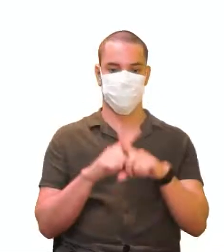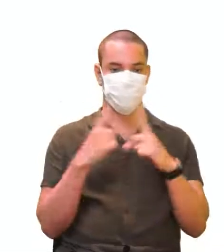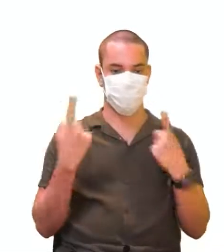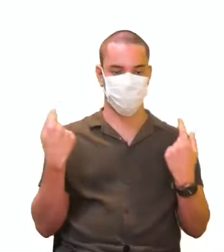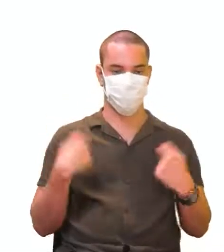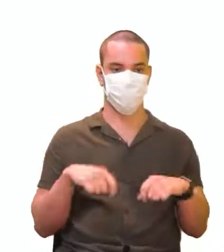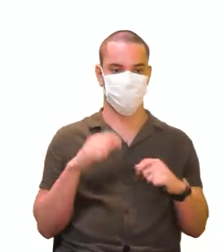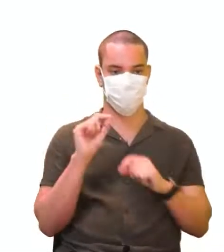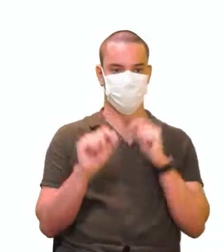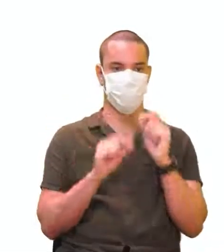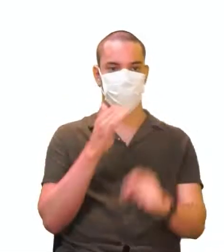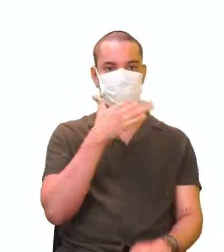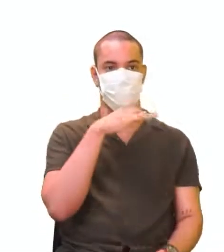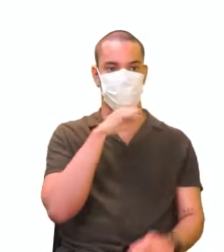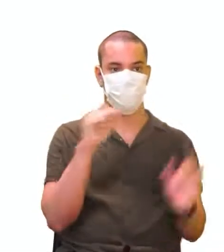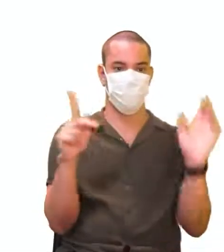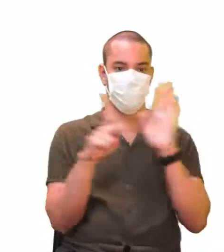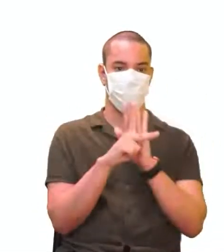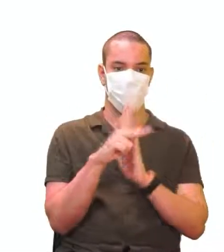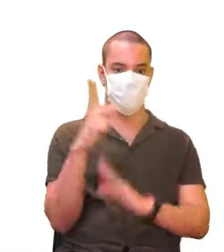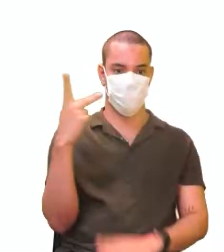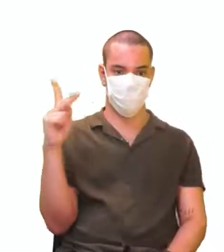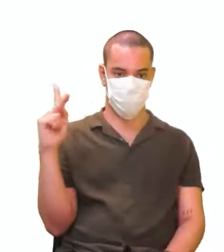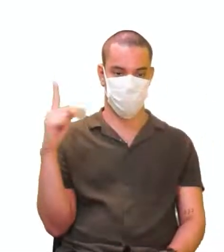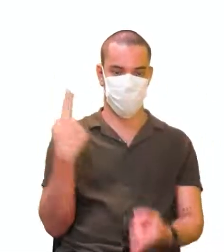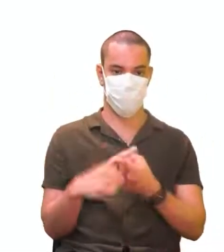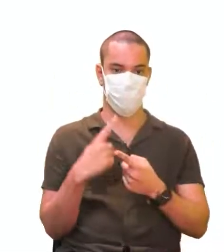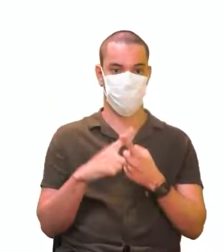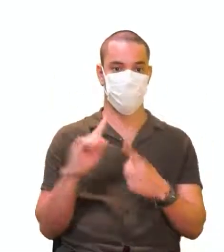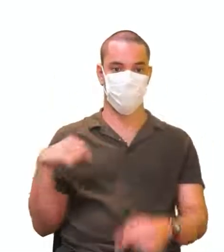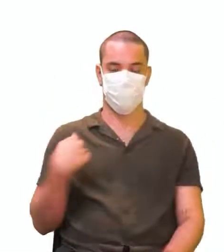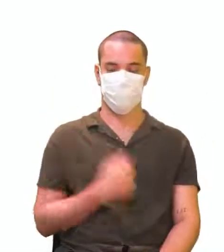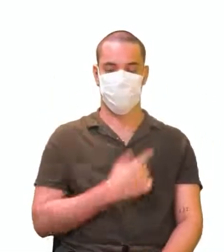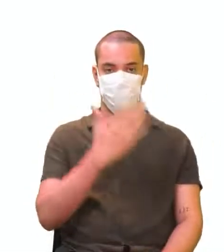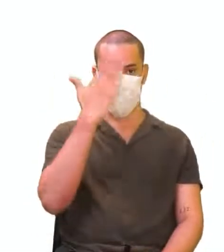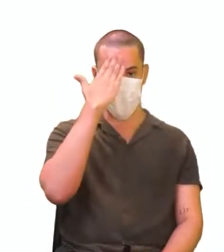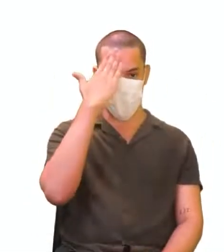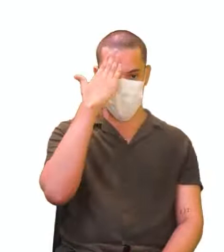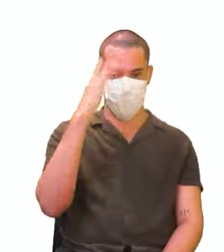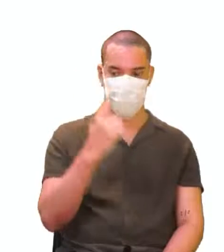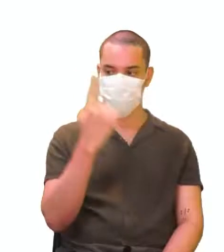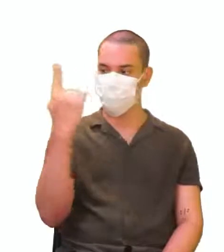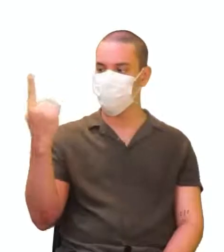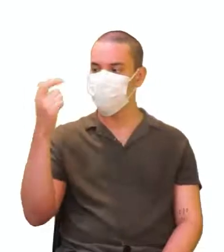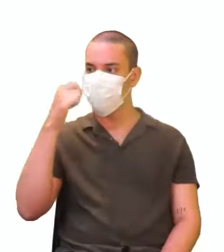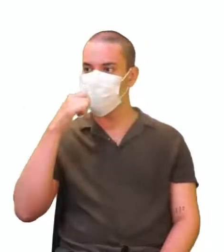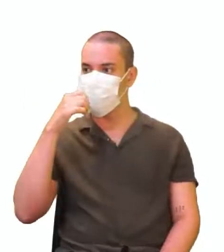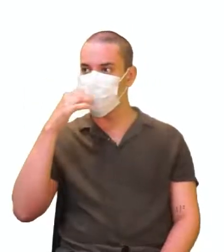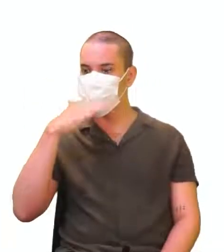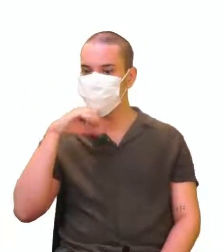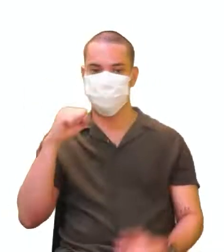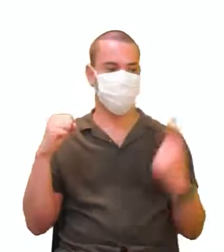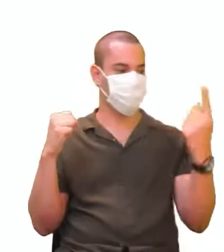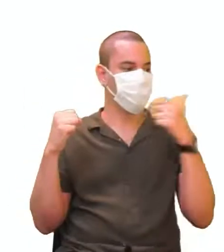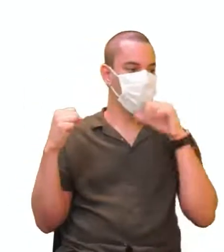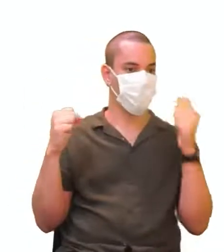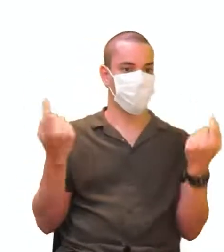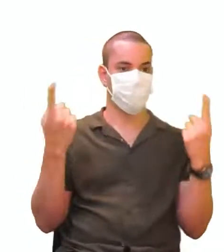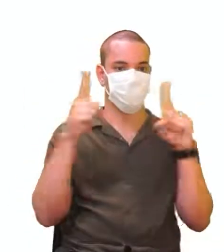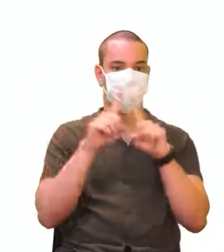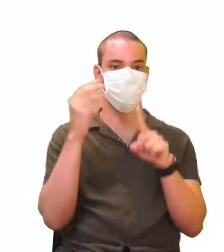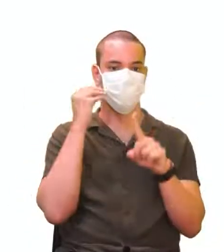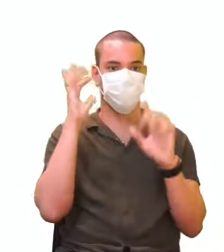aqui para os pais, então, desse indivíduo aqui, ó. Como a gente sabe que um vem do pai e o outro vem da mãe, a gente vai tentar